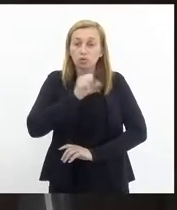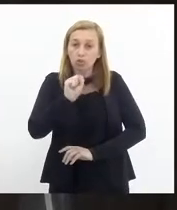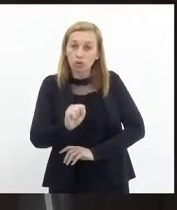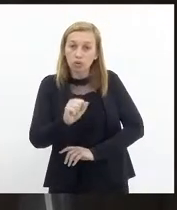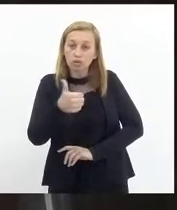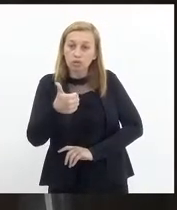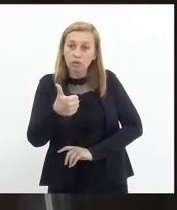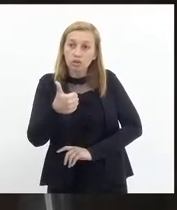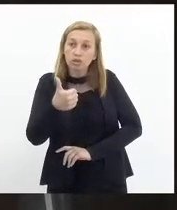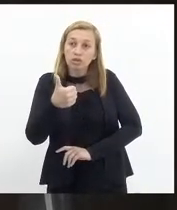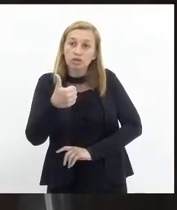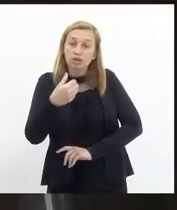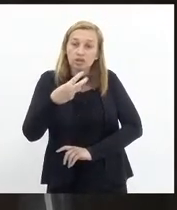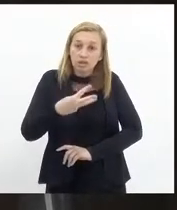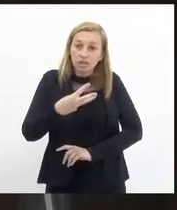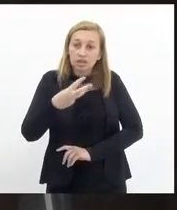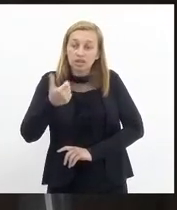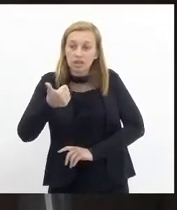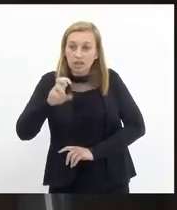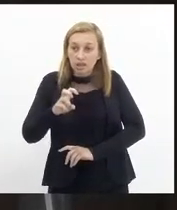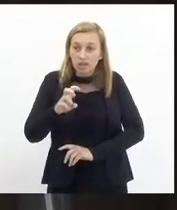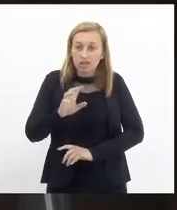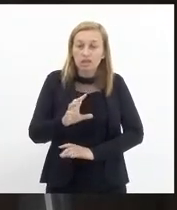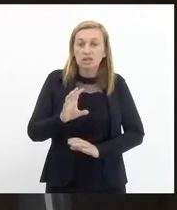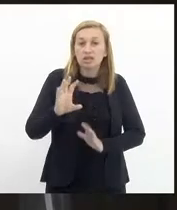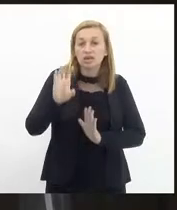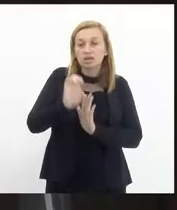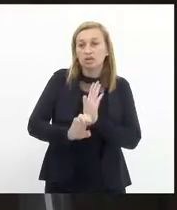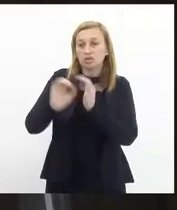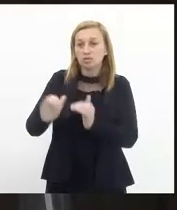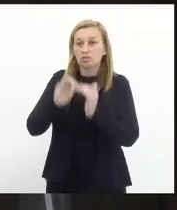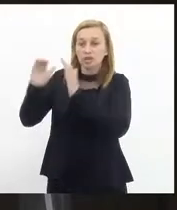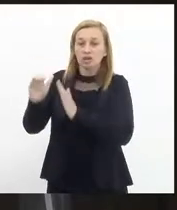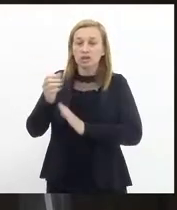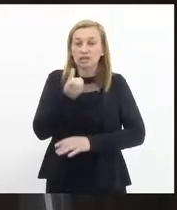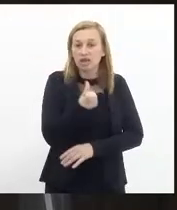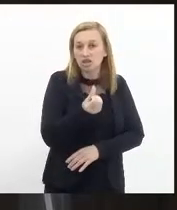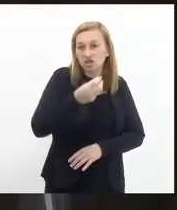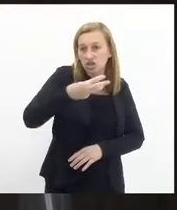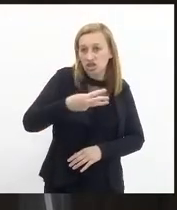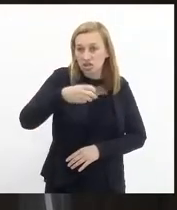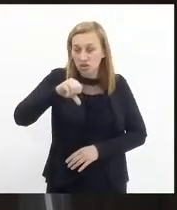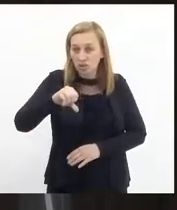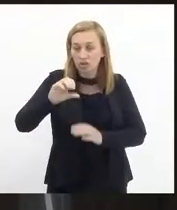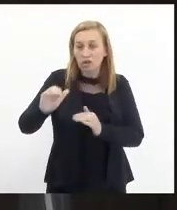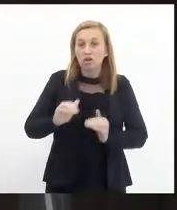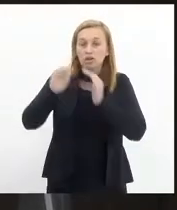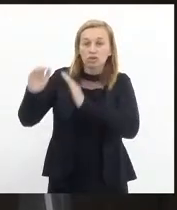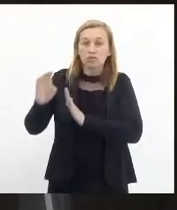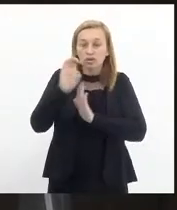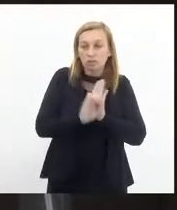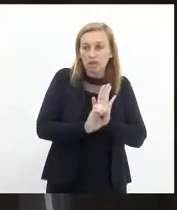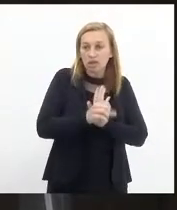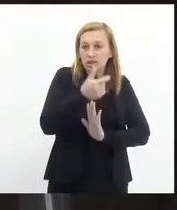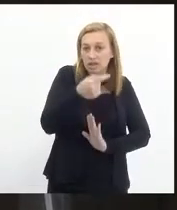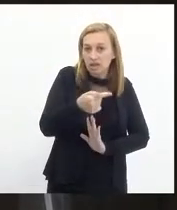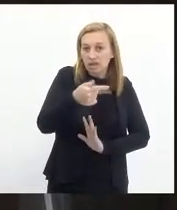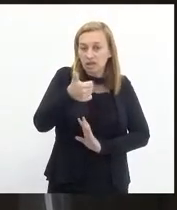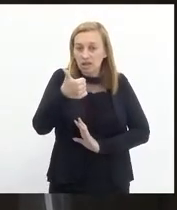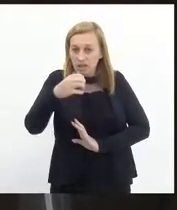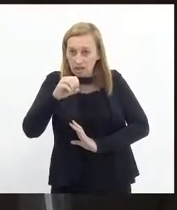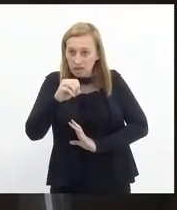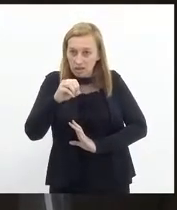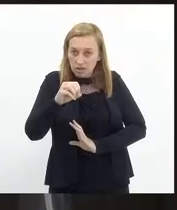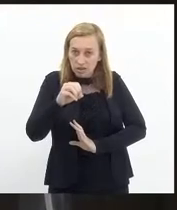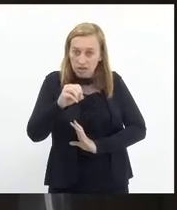e 15. Favorável com subemendas as emendas 3, 6 e 9. Favorável com subemendas aglutinativas as emendas 7 e 10.